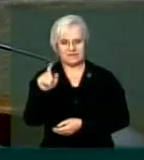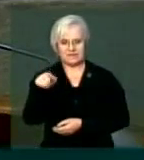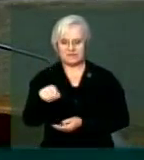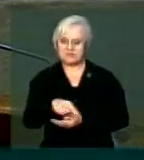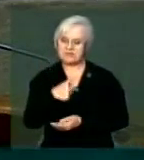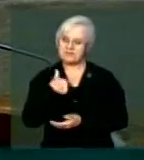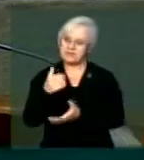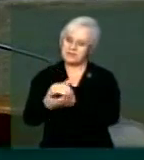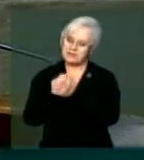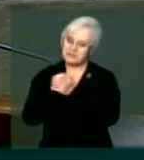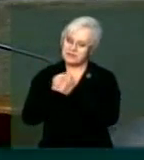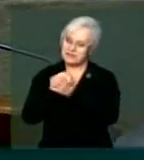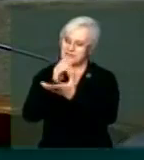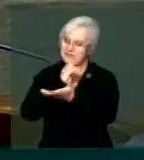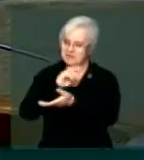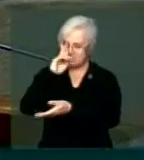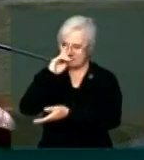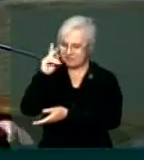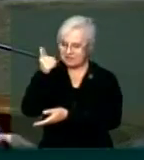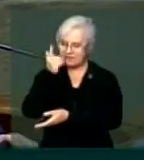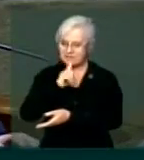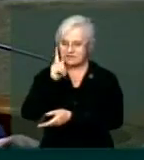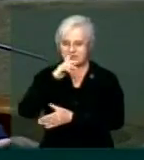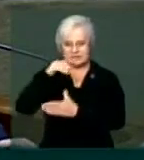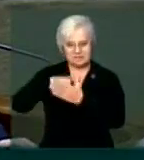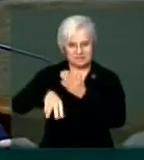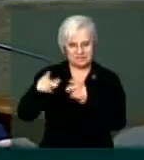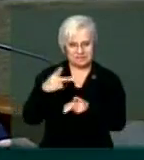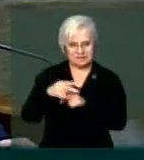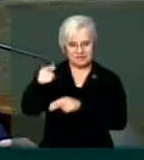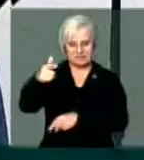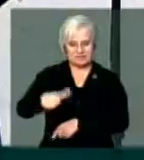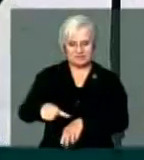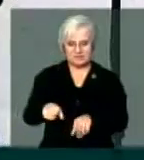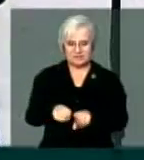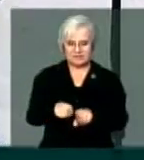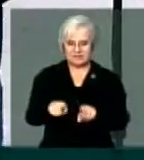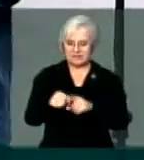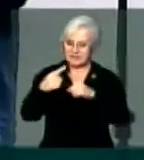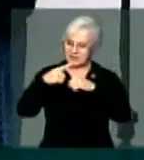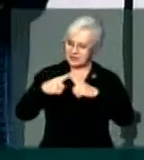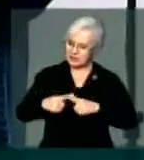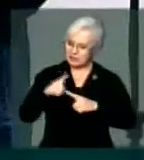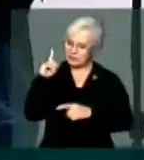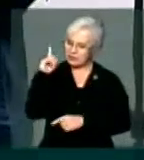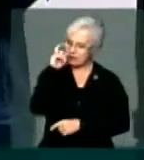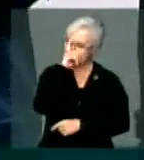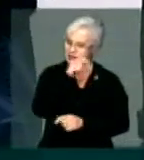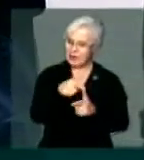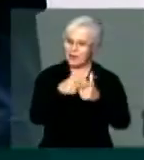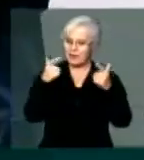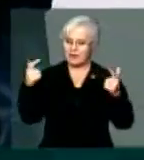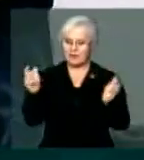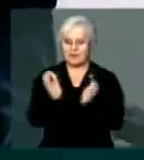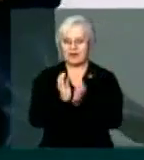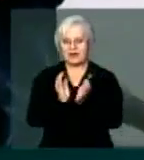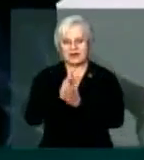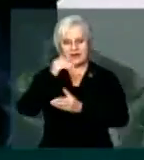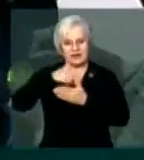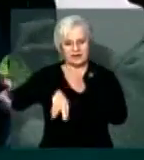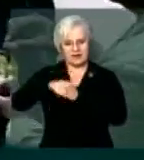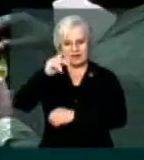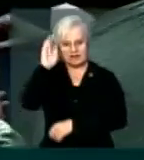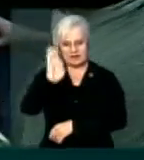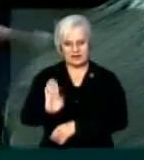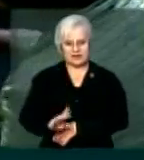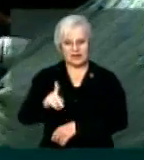cumprimentar e parabenizar Vossa Excelência pela reeleição. Parabéns também para você. Disputa difícil, especialmente no maior colégio eleitoral do Brasil, que